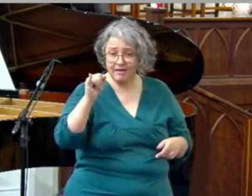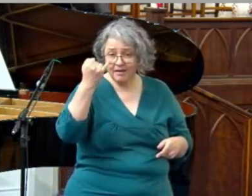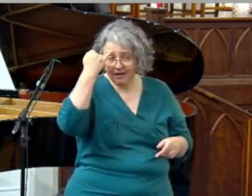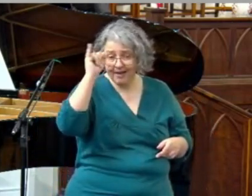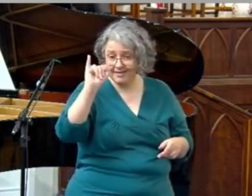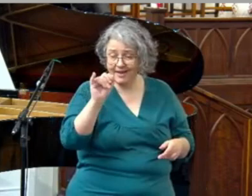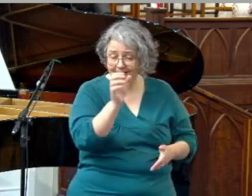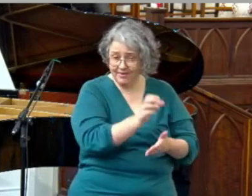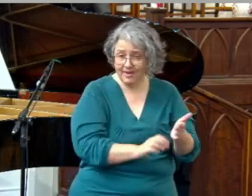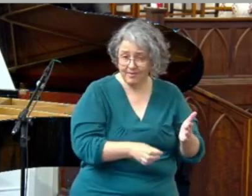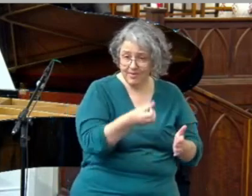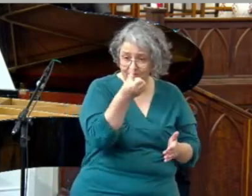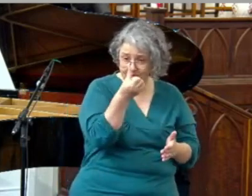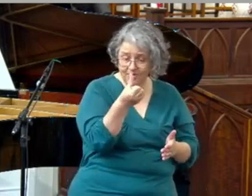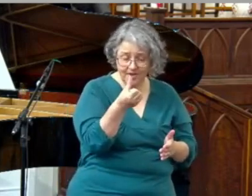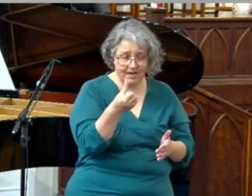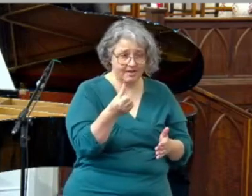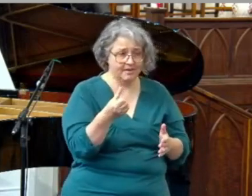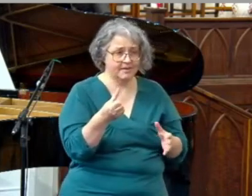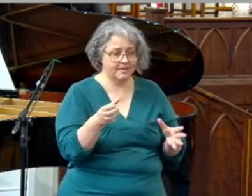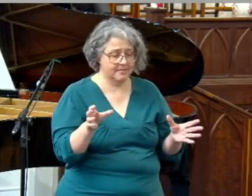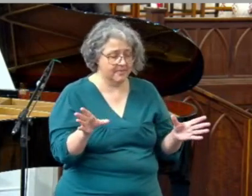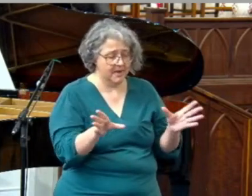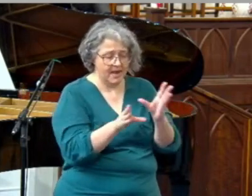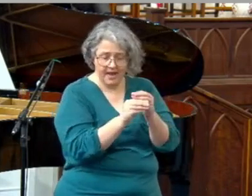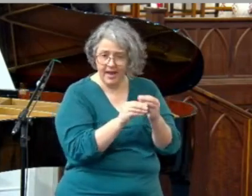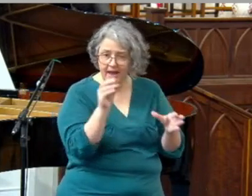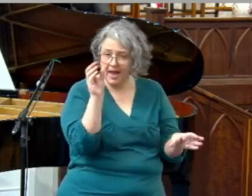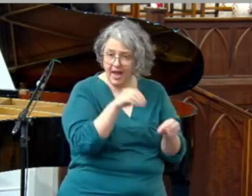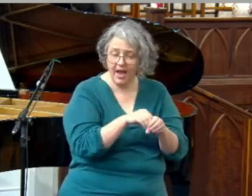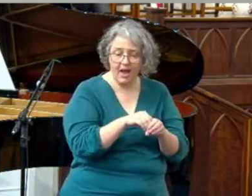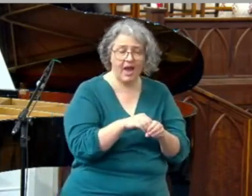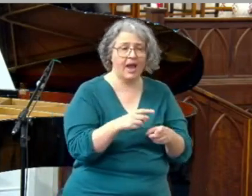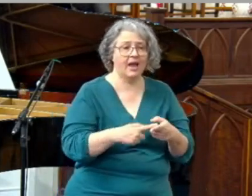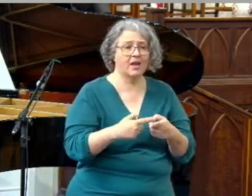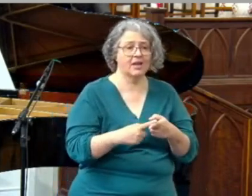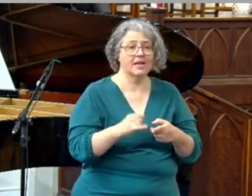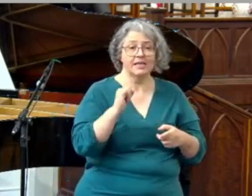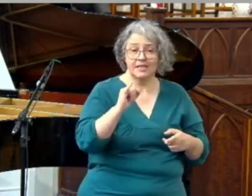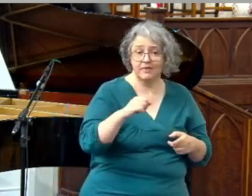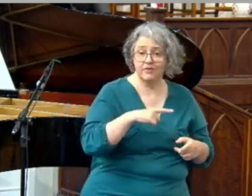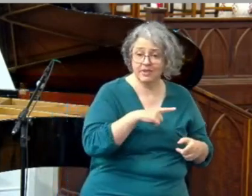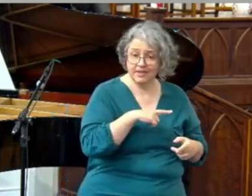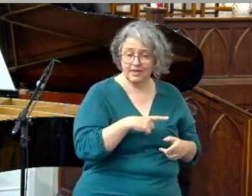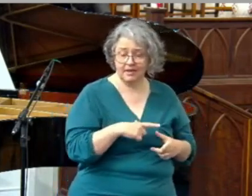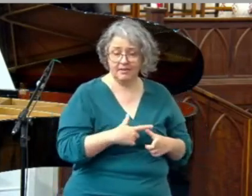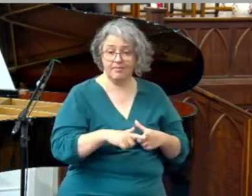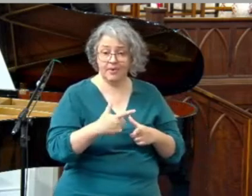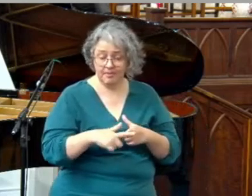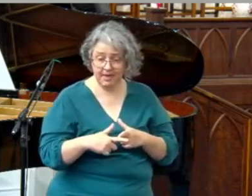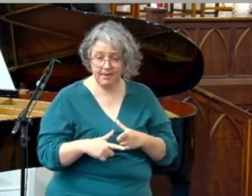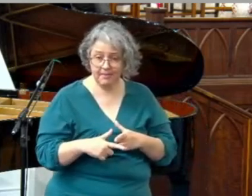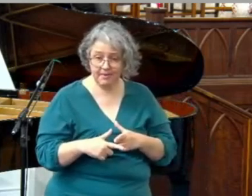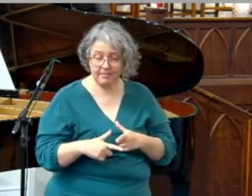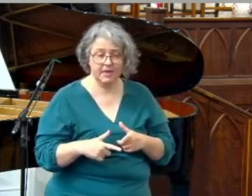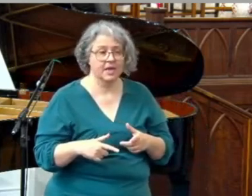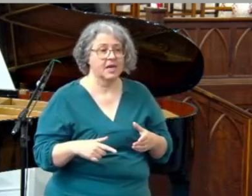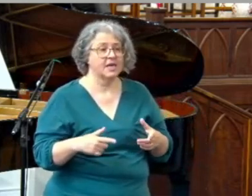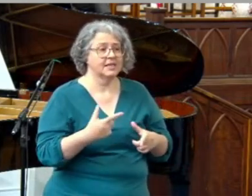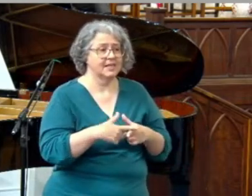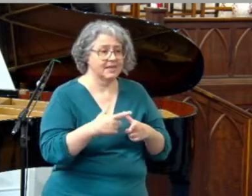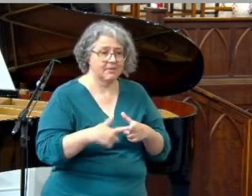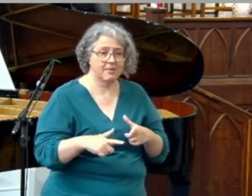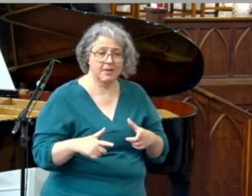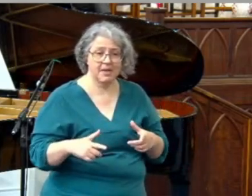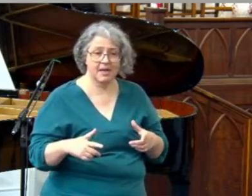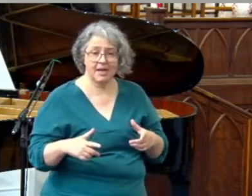que este capítulo 6, verso 39 de Mateus carrega. Mas em algumas outras ocasiões,